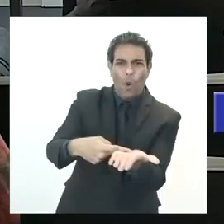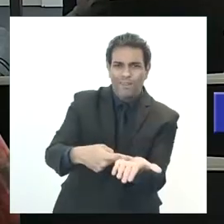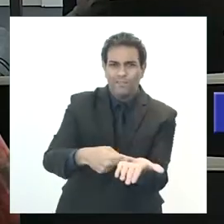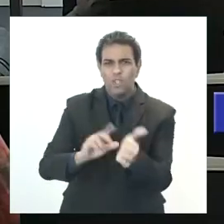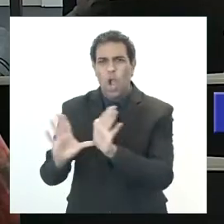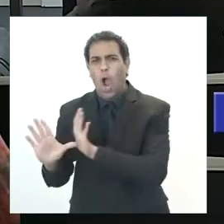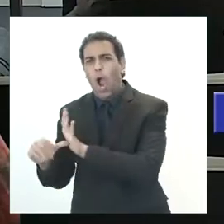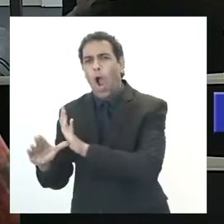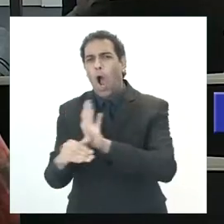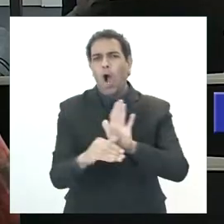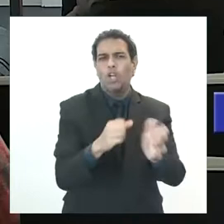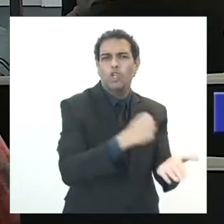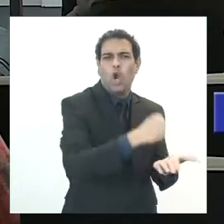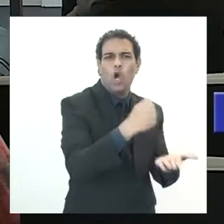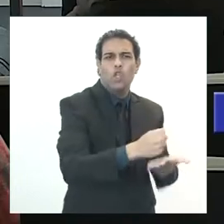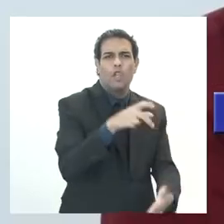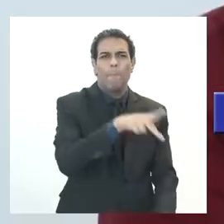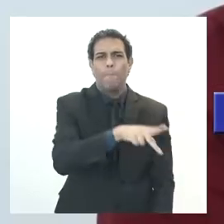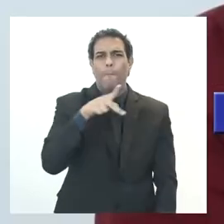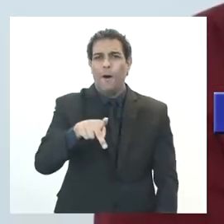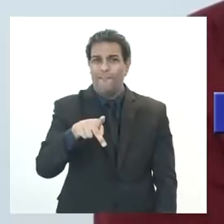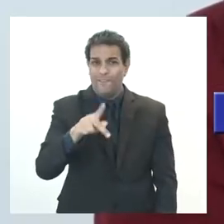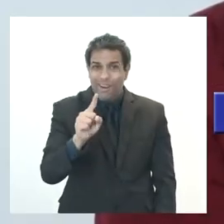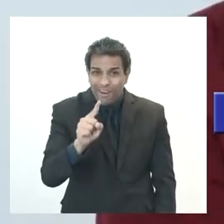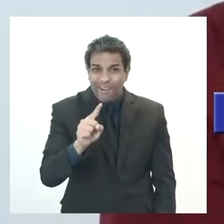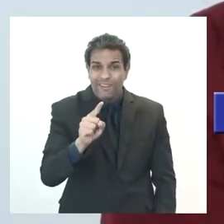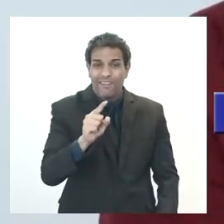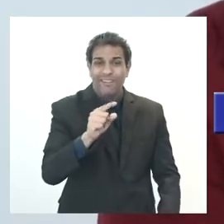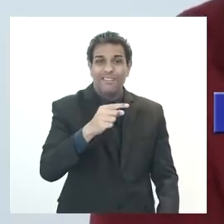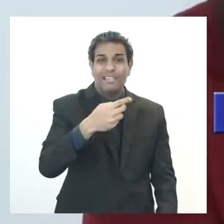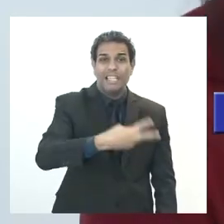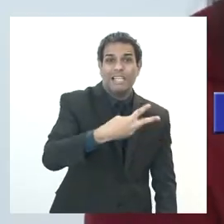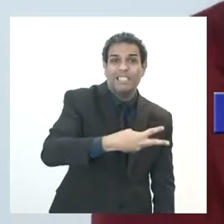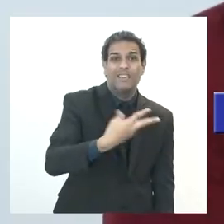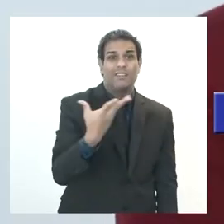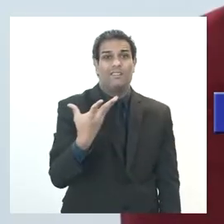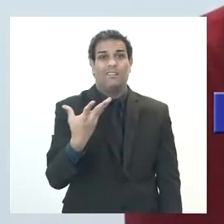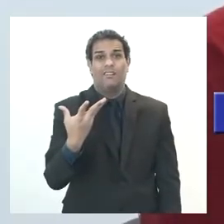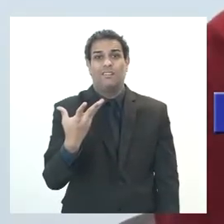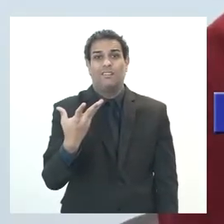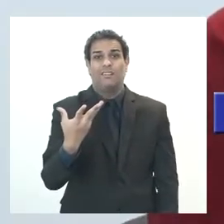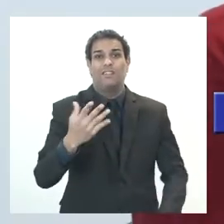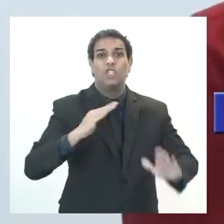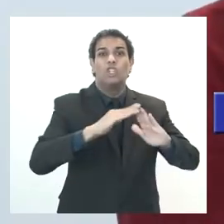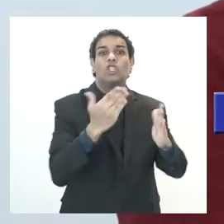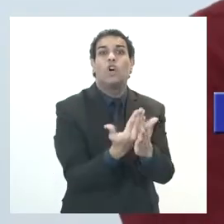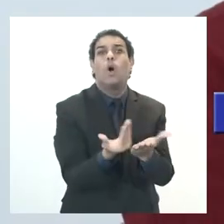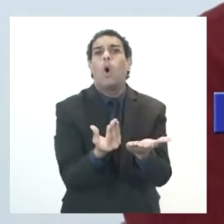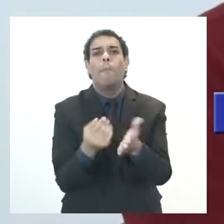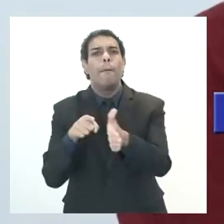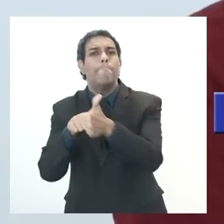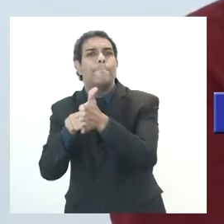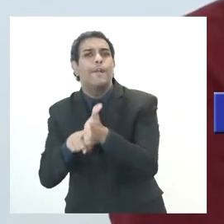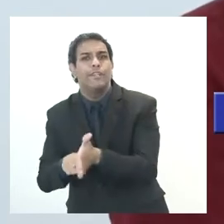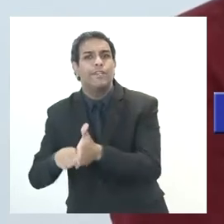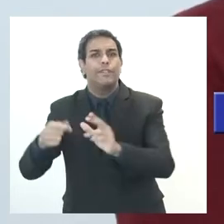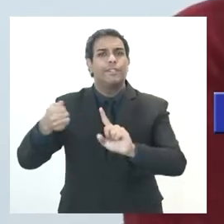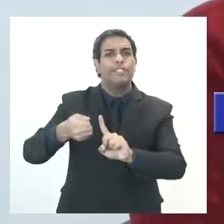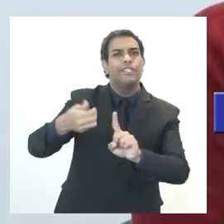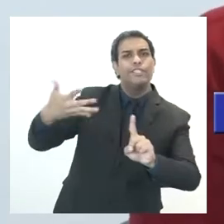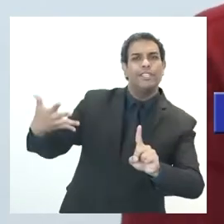Vão contratar como os professores colorista as Universidades não são grandes colou e a pesquisa EA extensão